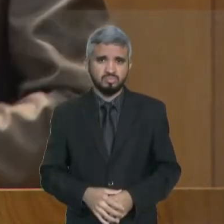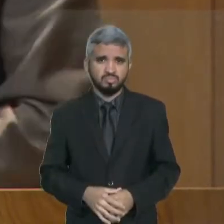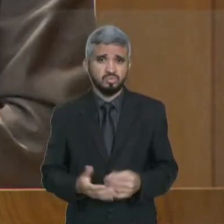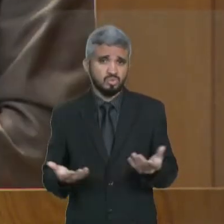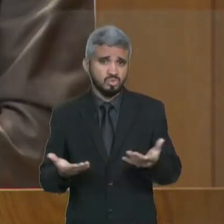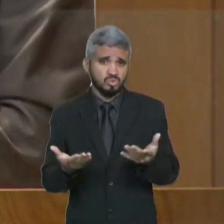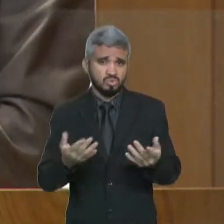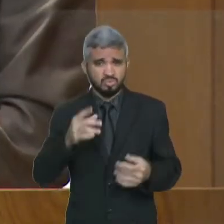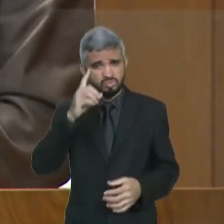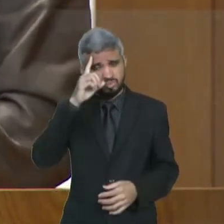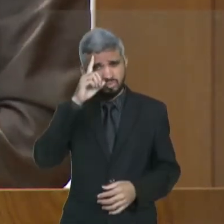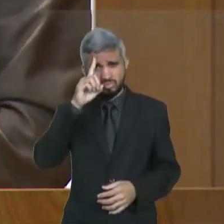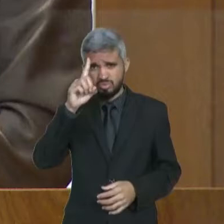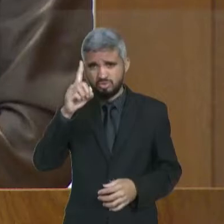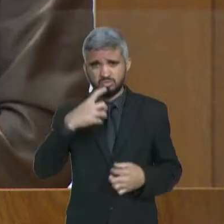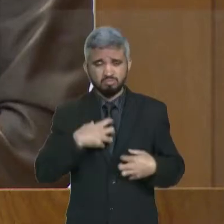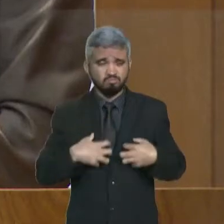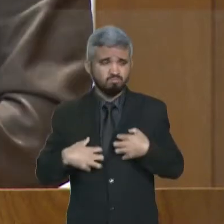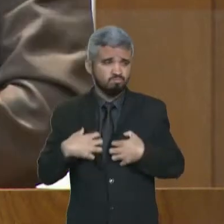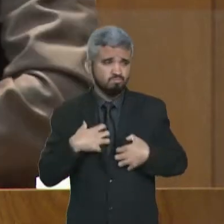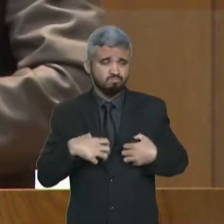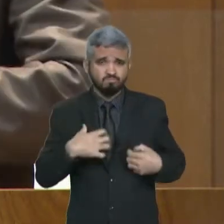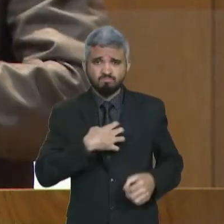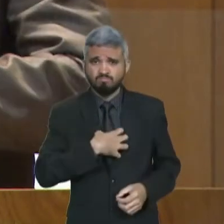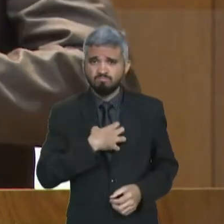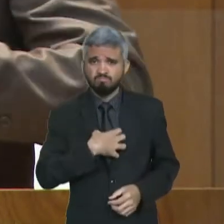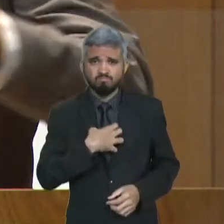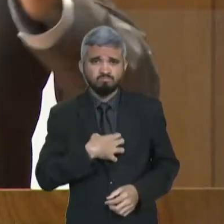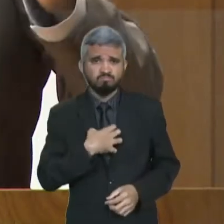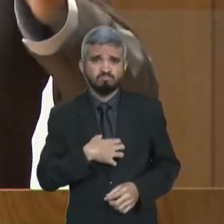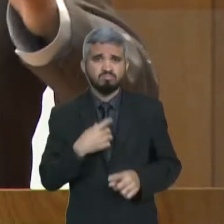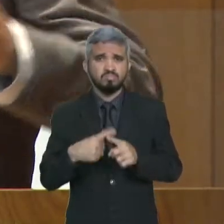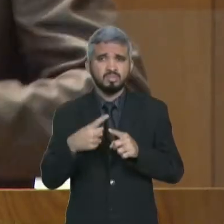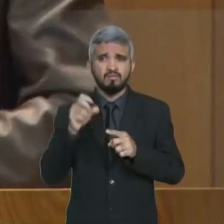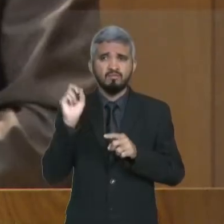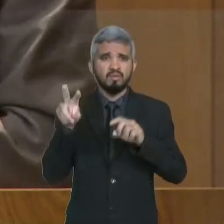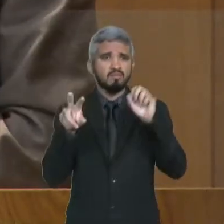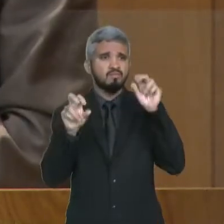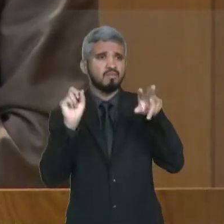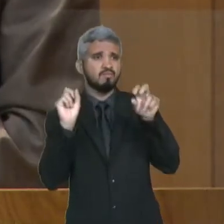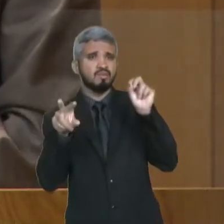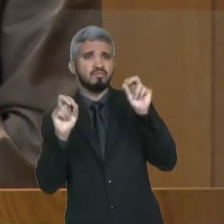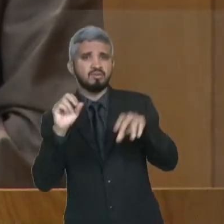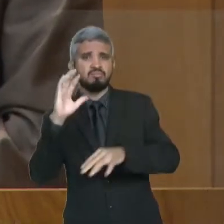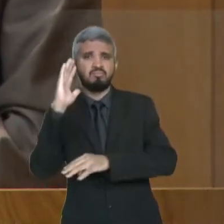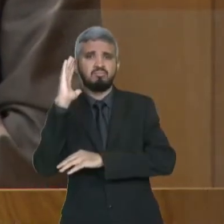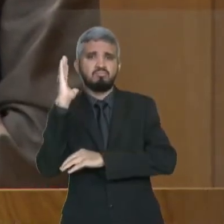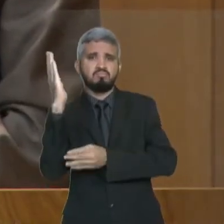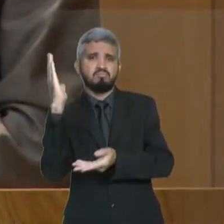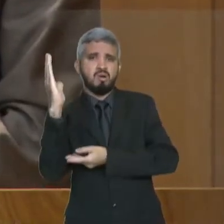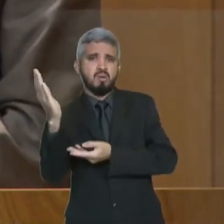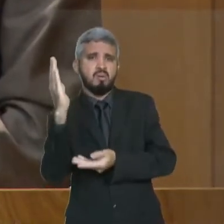indignação pelo que a gente assistir o desmatamento absolutamente